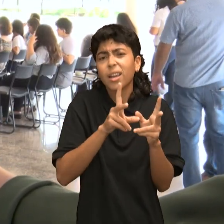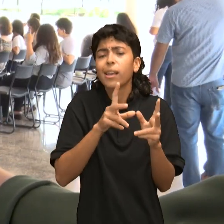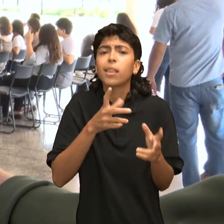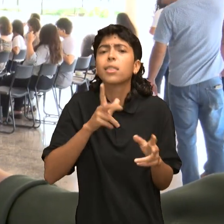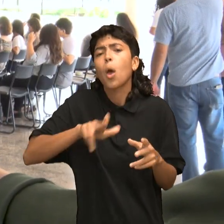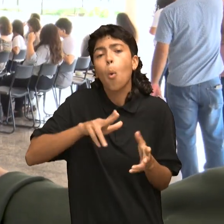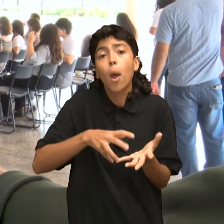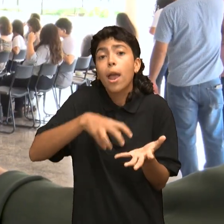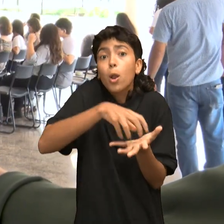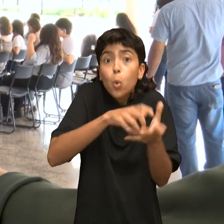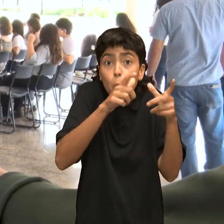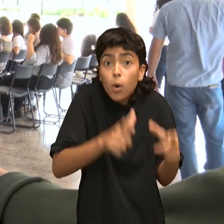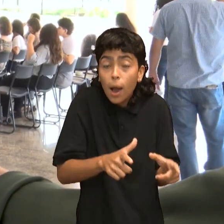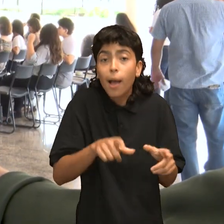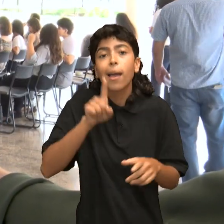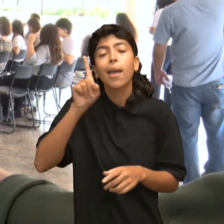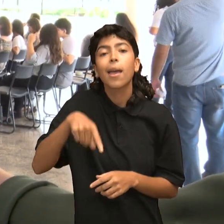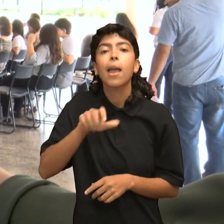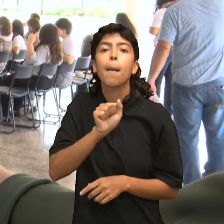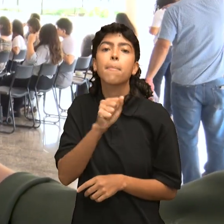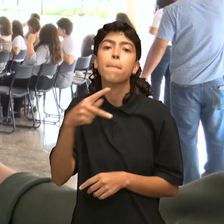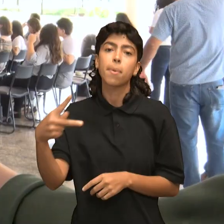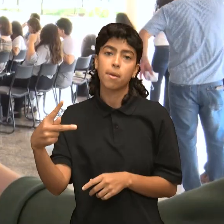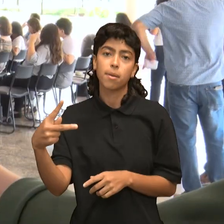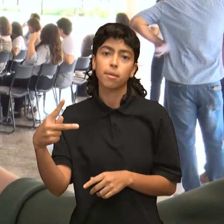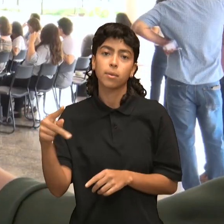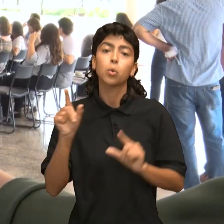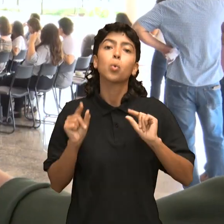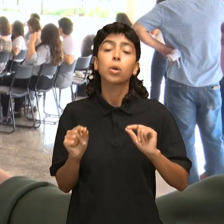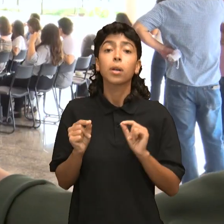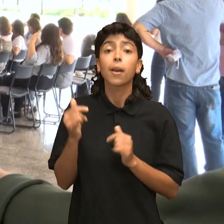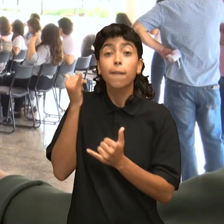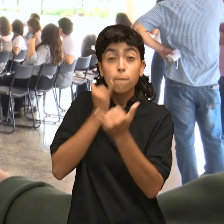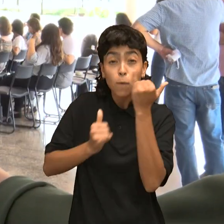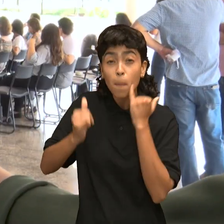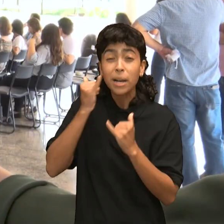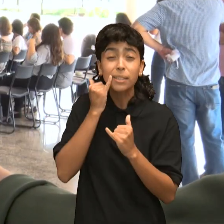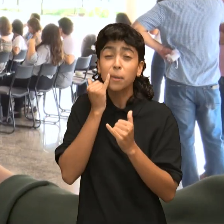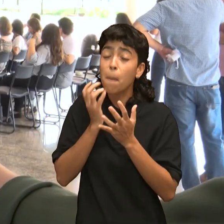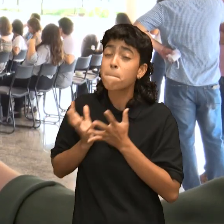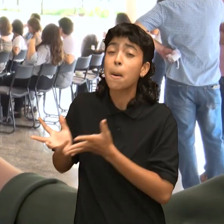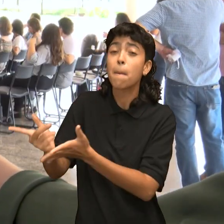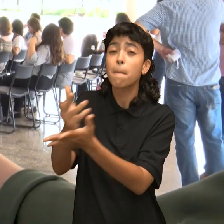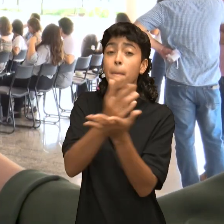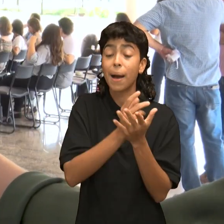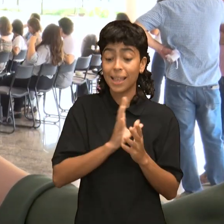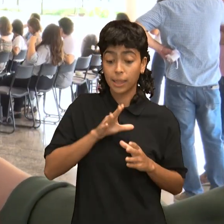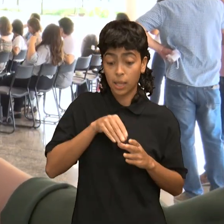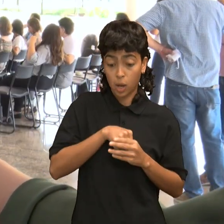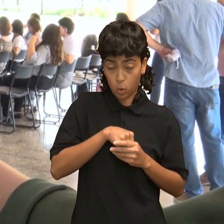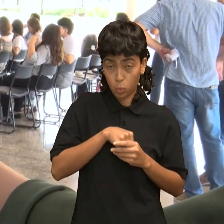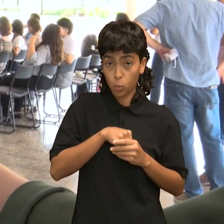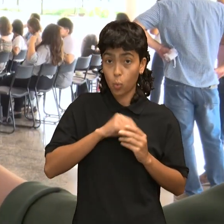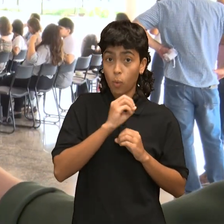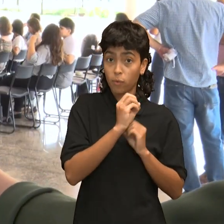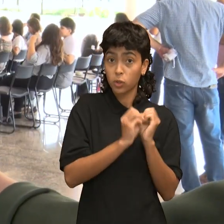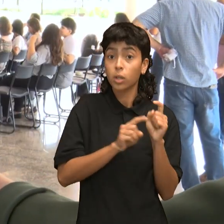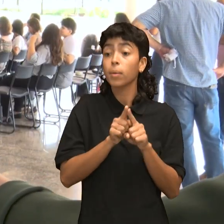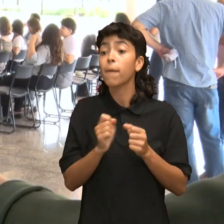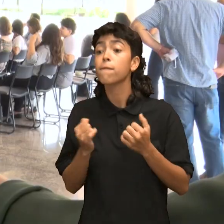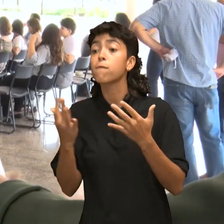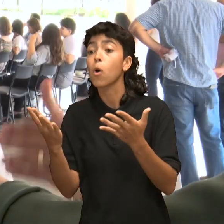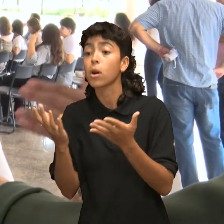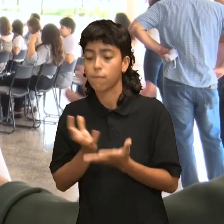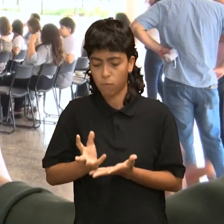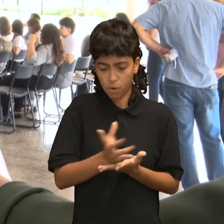online que congregue informações de várias fontes, tanto internas quanto externas da universidade.